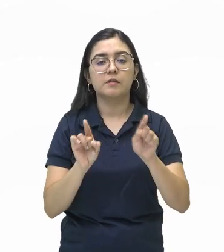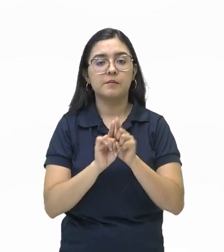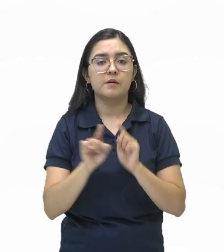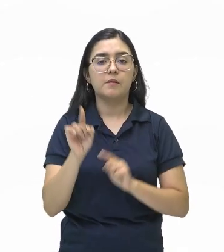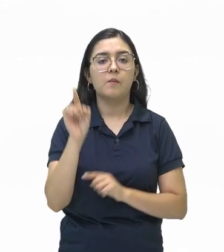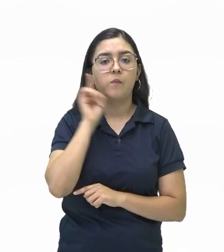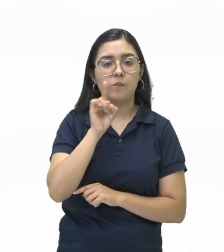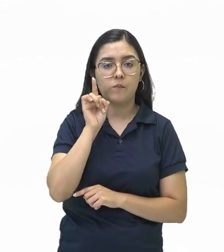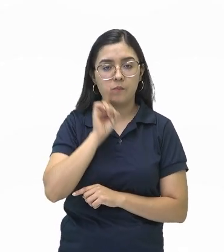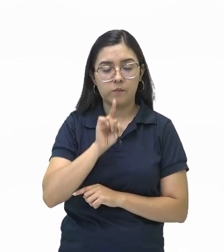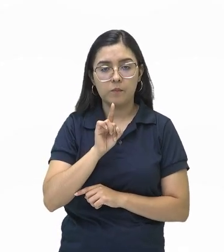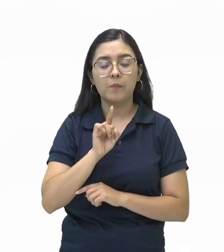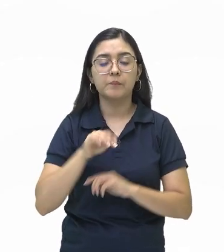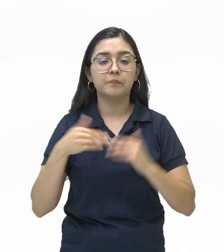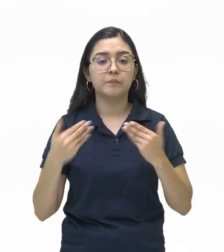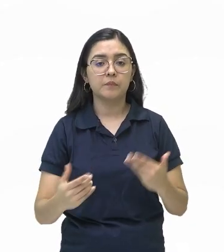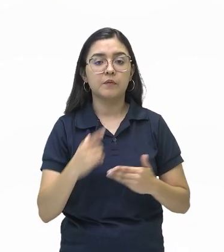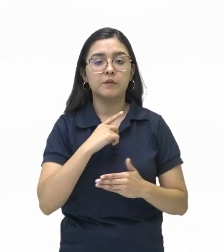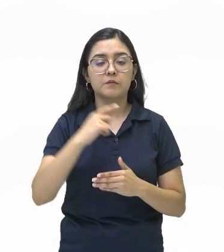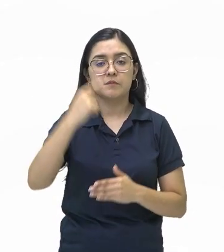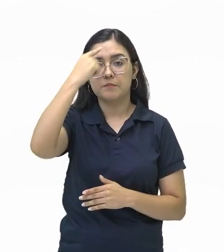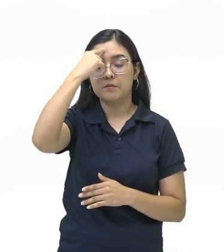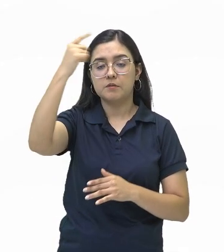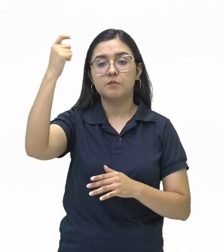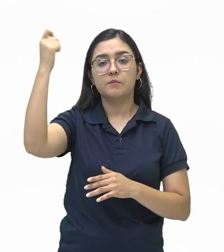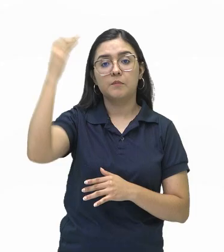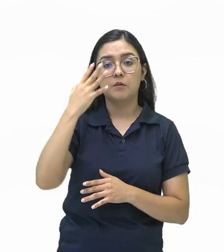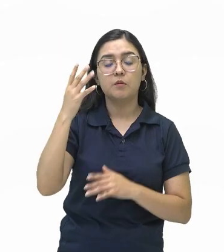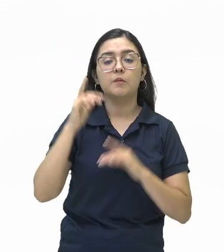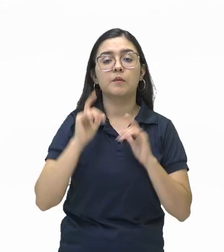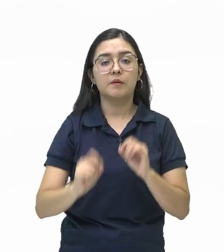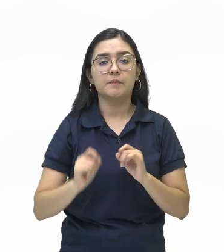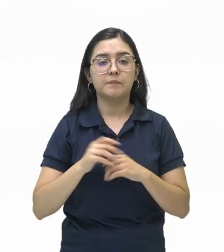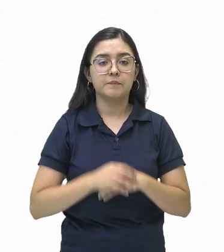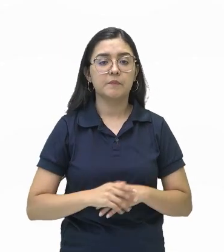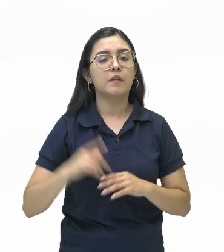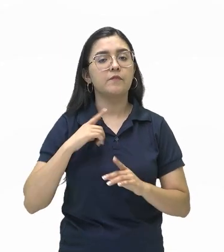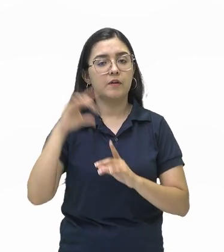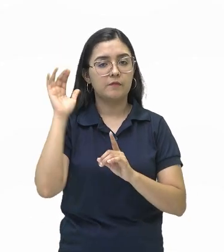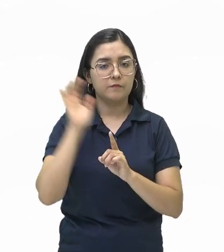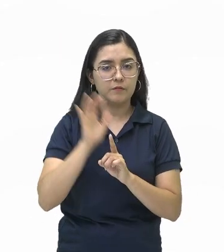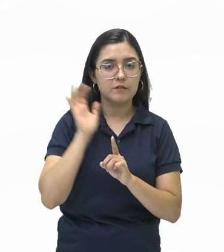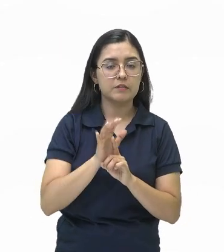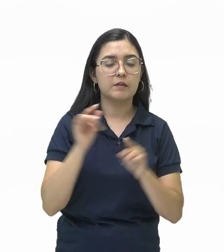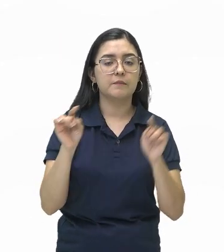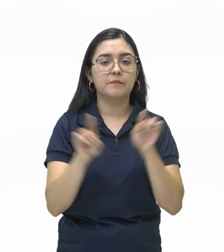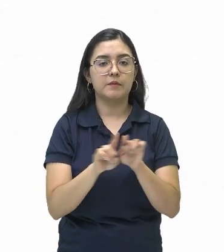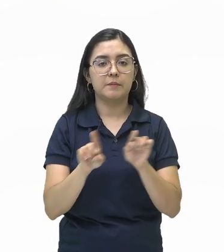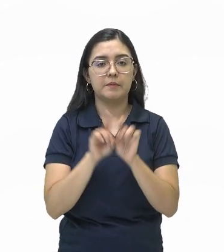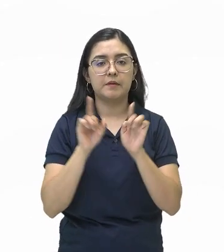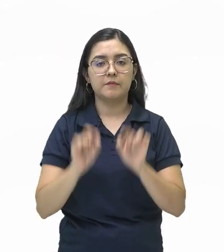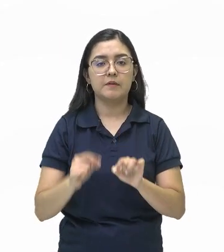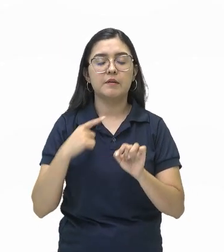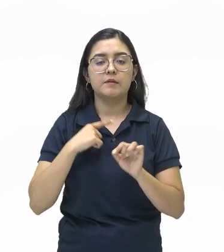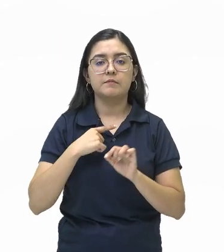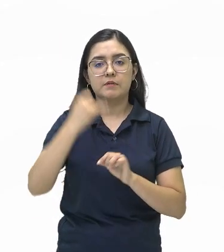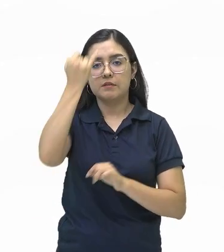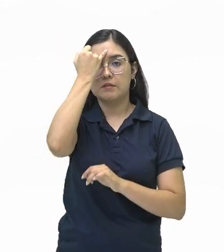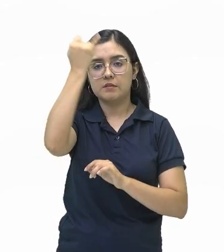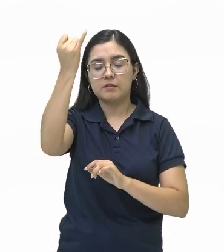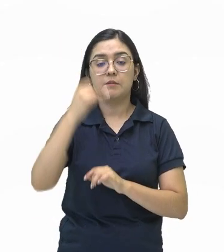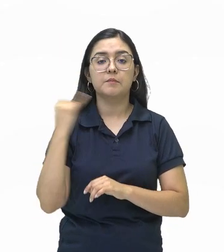Estados Unidos da América. Então, esse pensamento iluminista aí, ele vai influenciar, ele vai trazer essa ideia